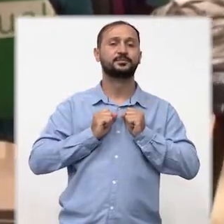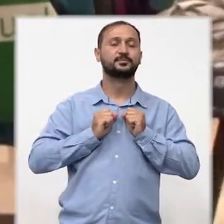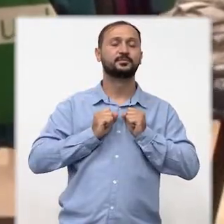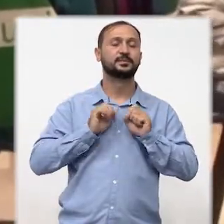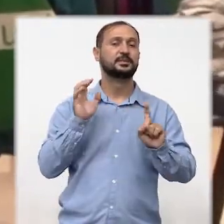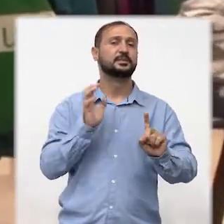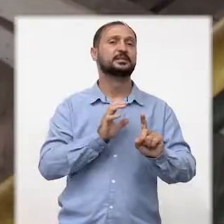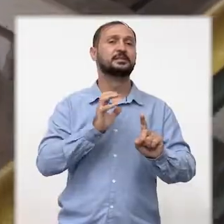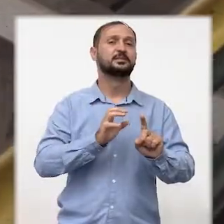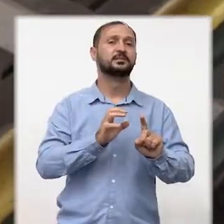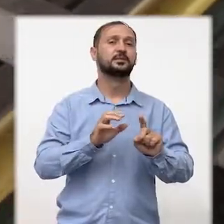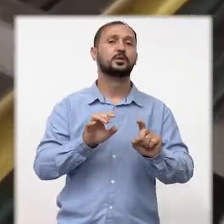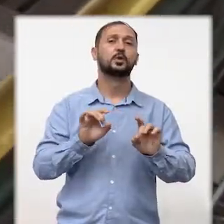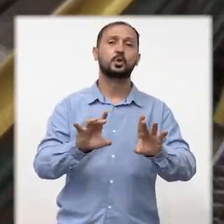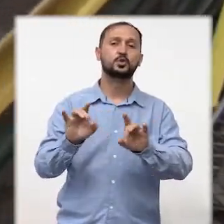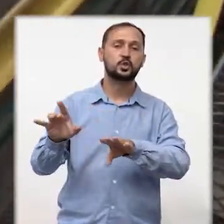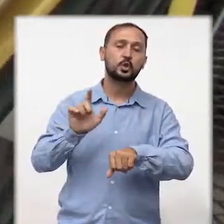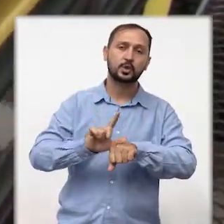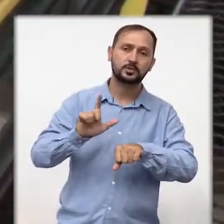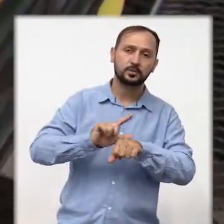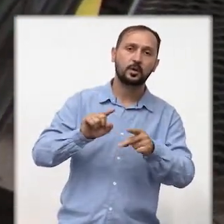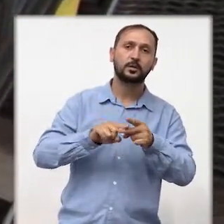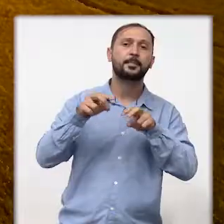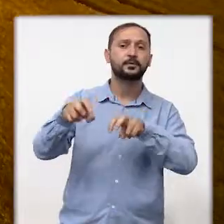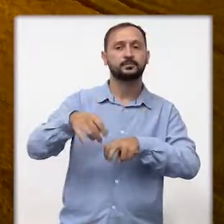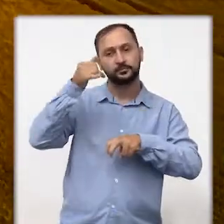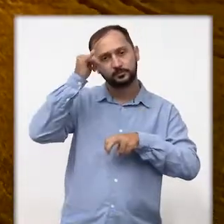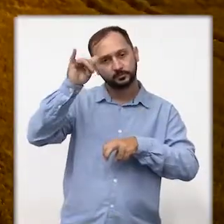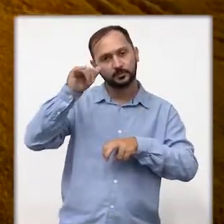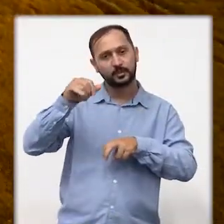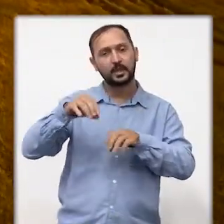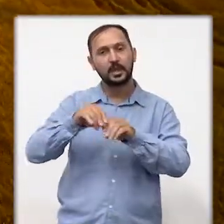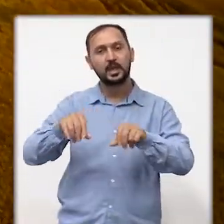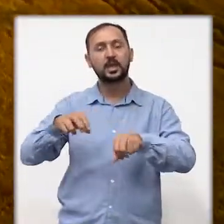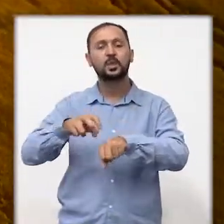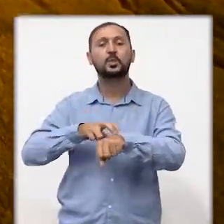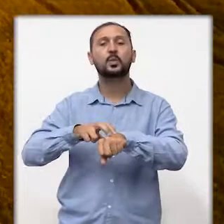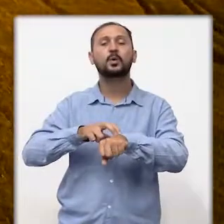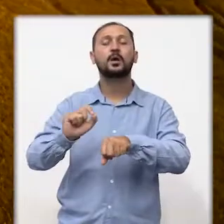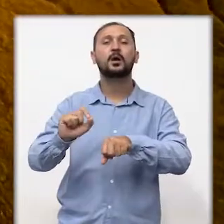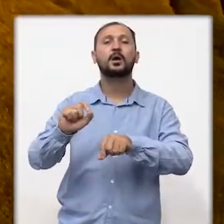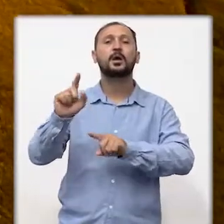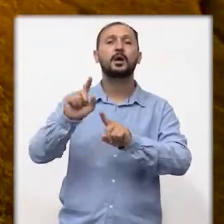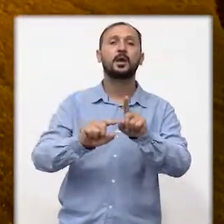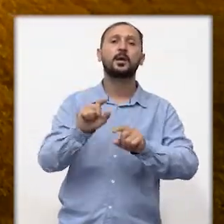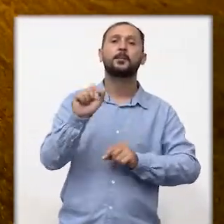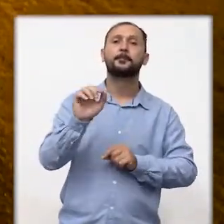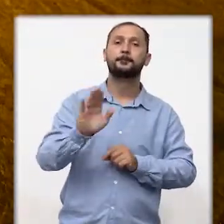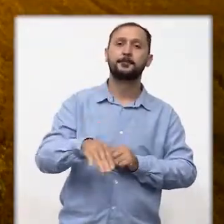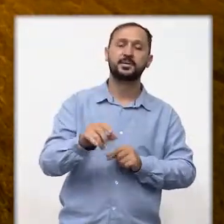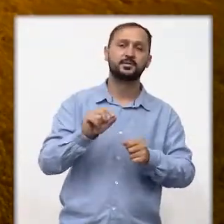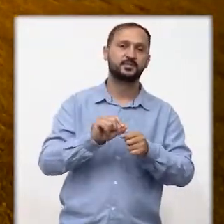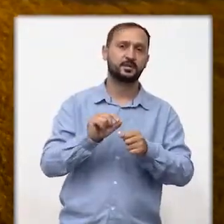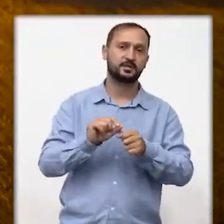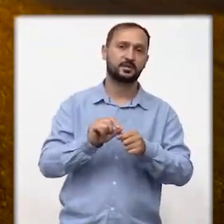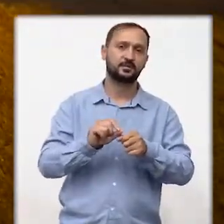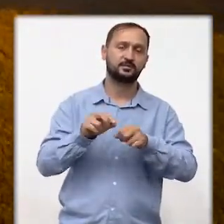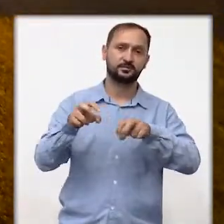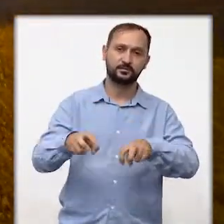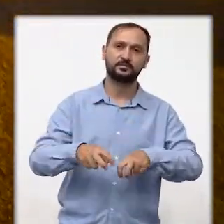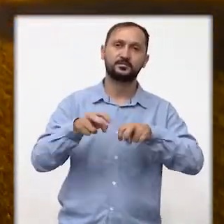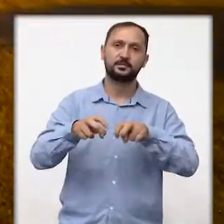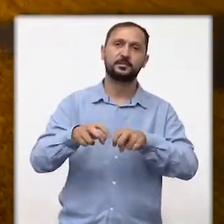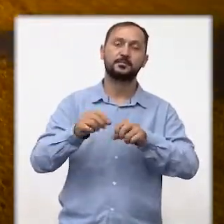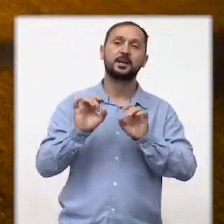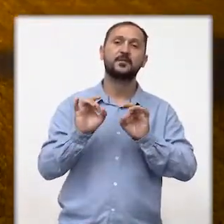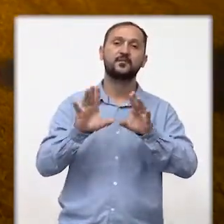desde o comércio até o agronegócio. E no campo, a preocupação é a queda dos preços da produção